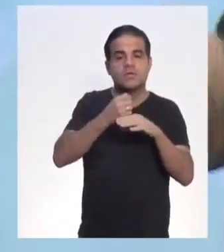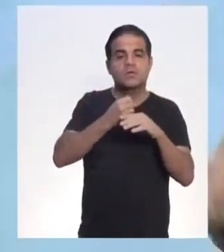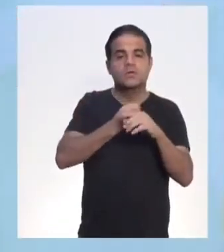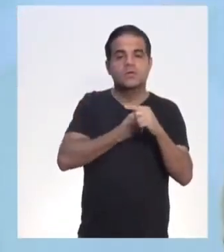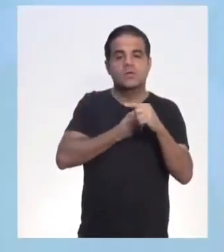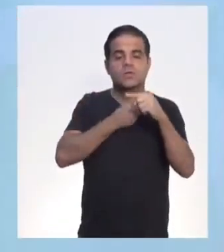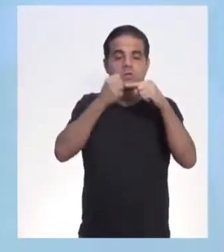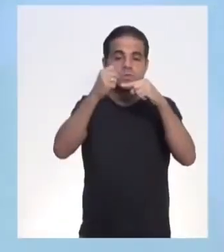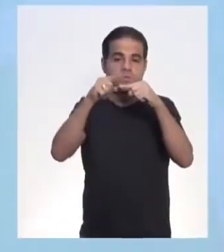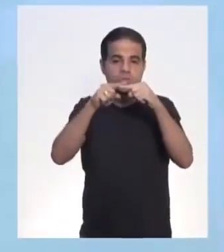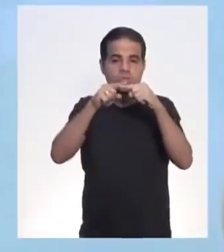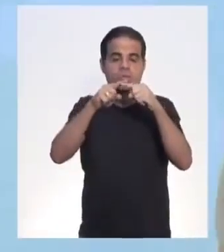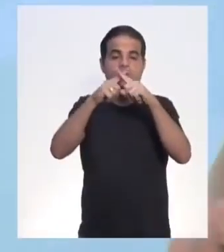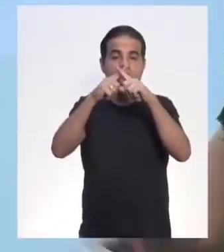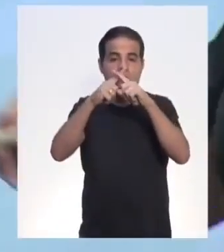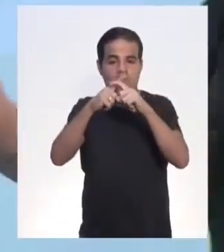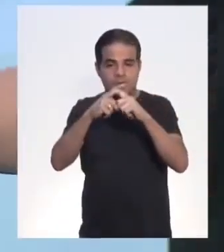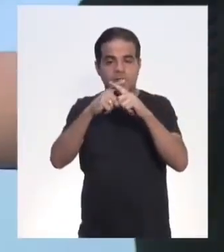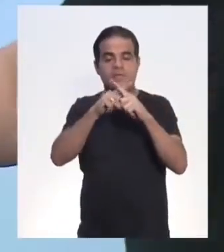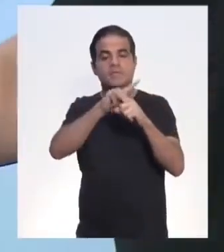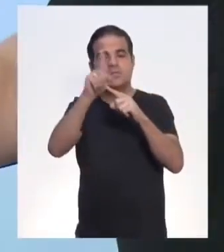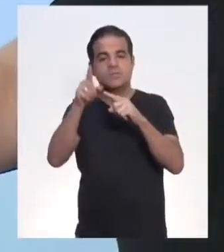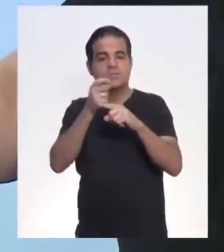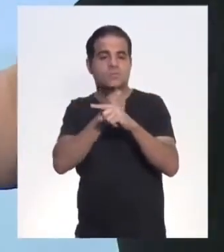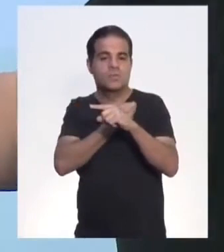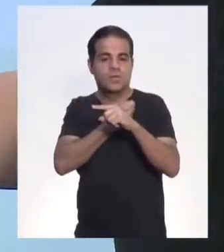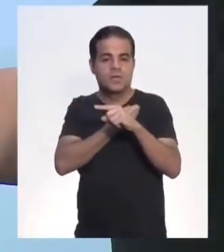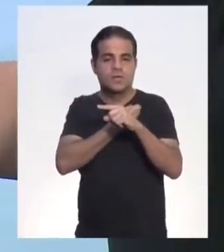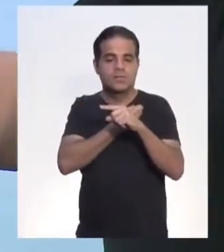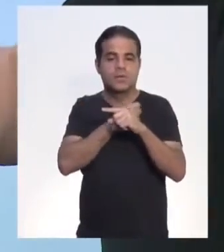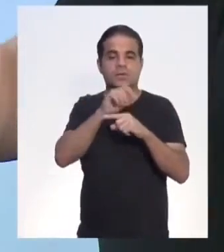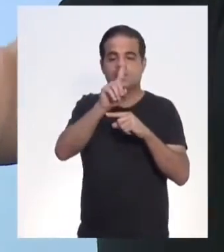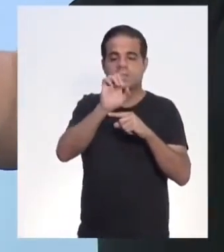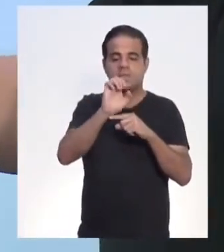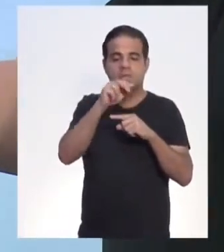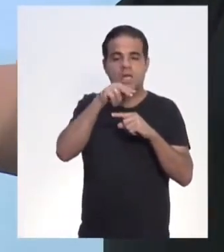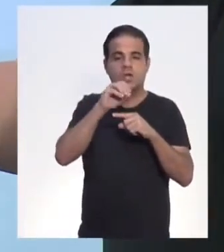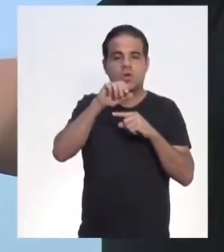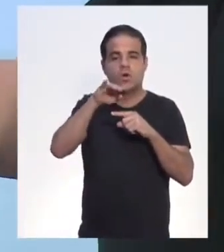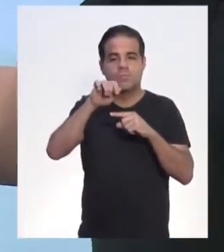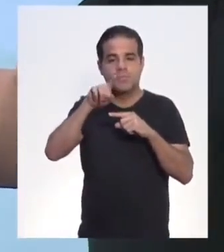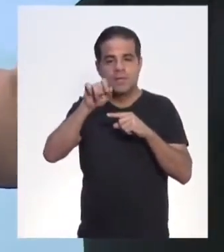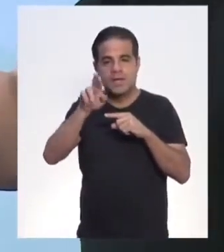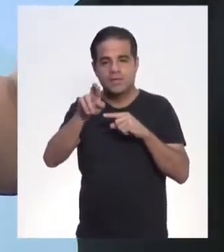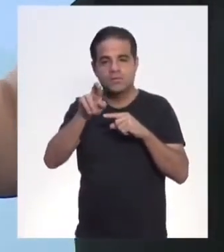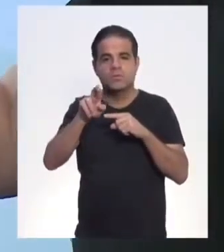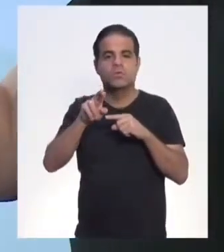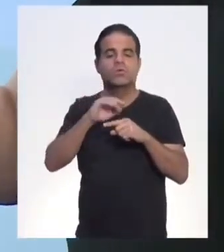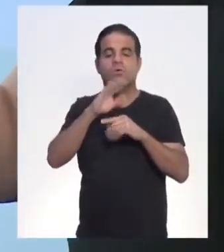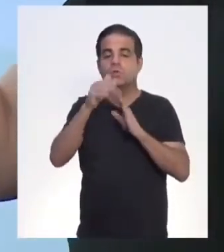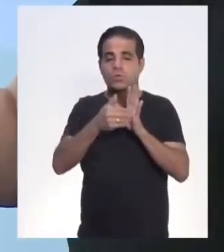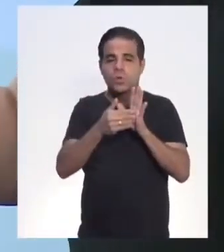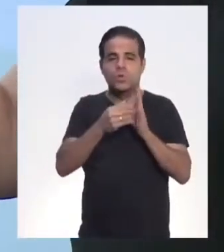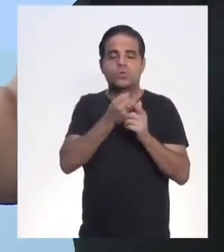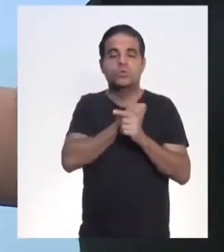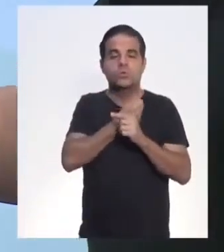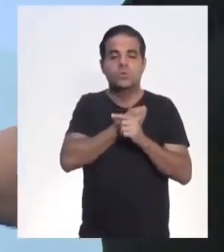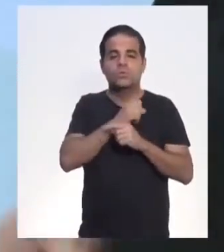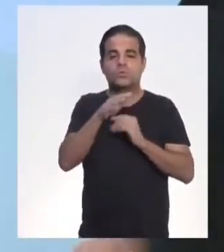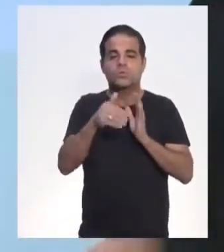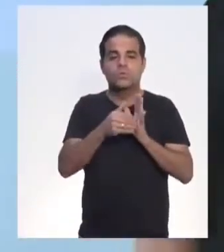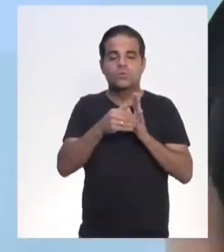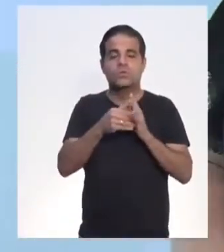numerador vezes numerador denominador lembra todo número inteiro ele é